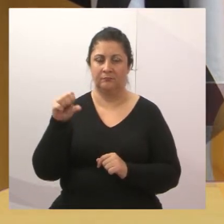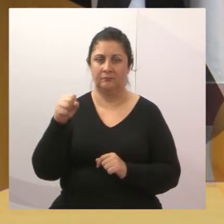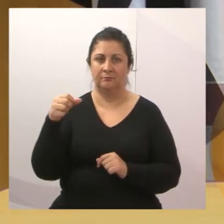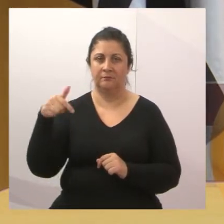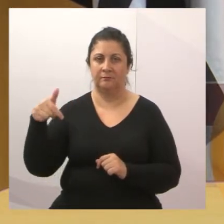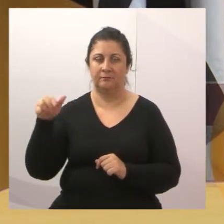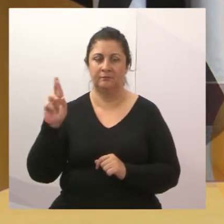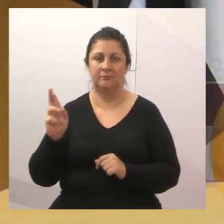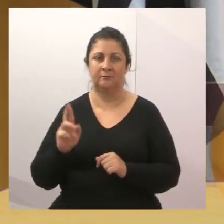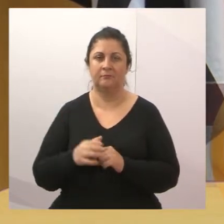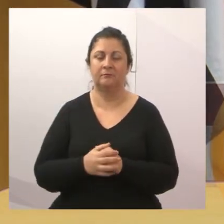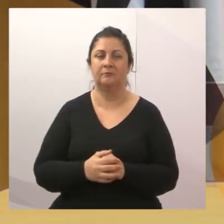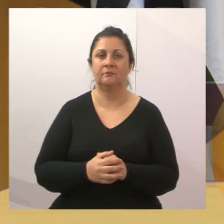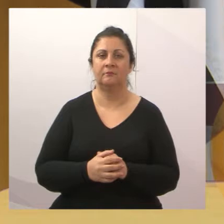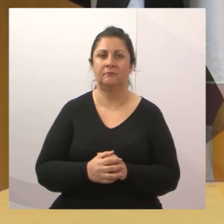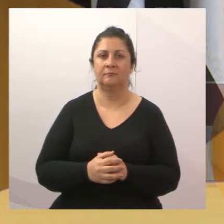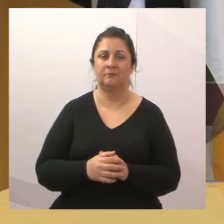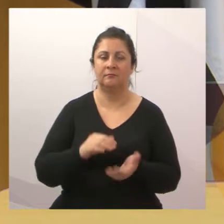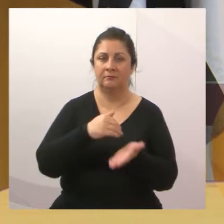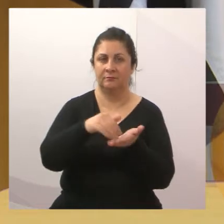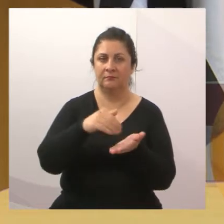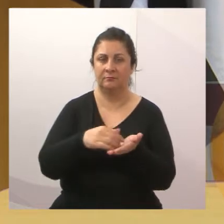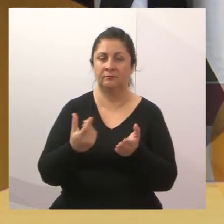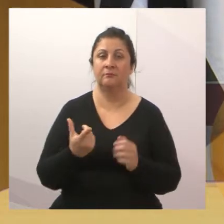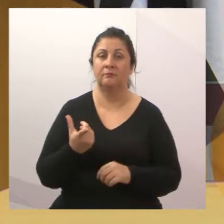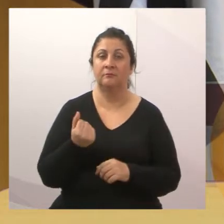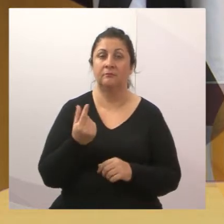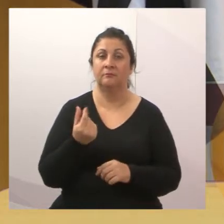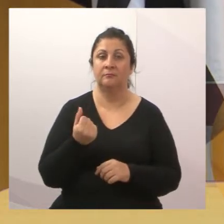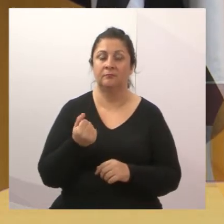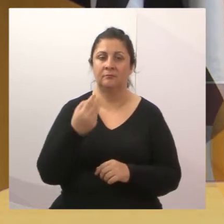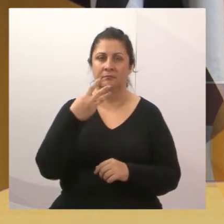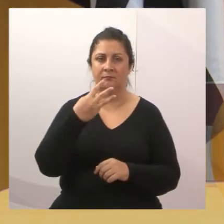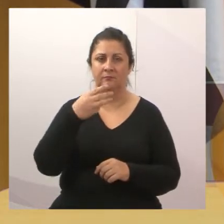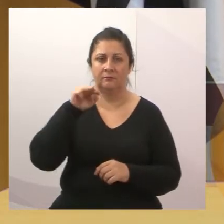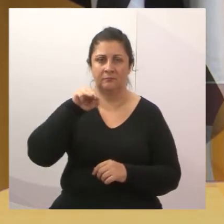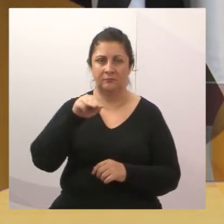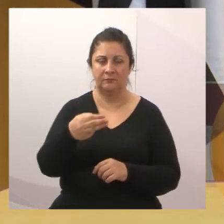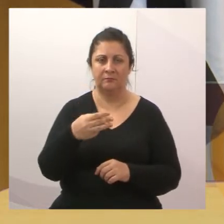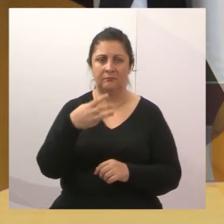7.413.187 reais. Secretaria de Finanças, R$